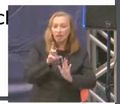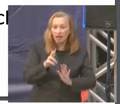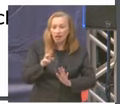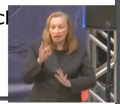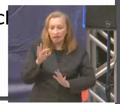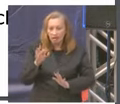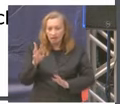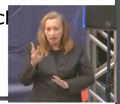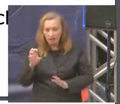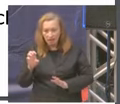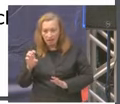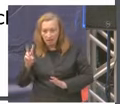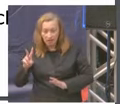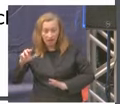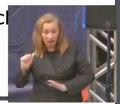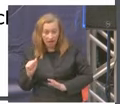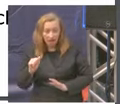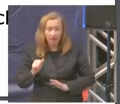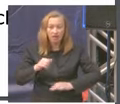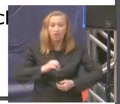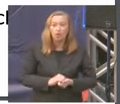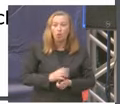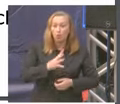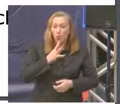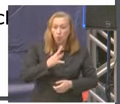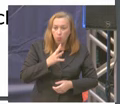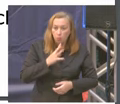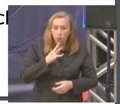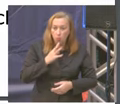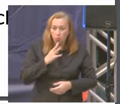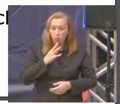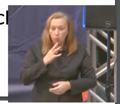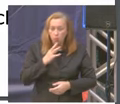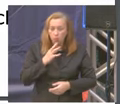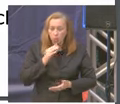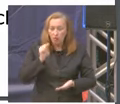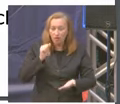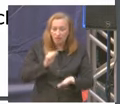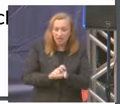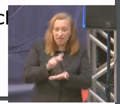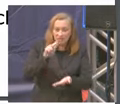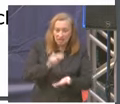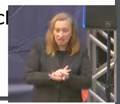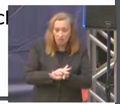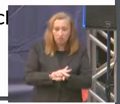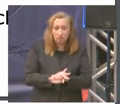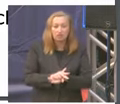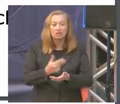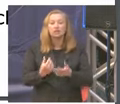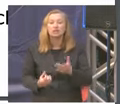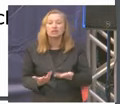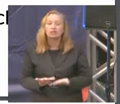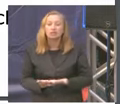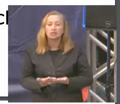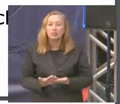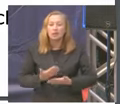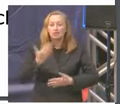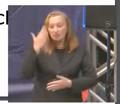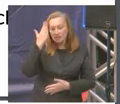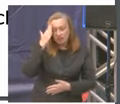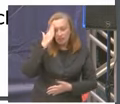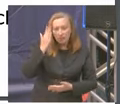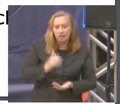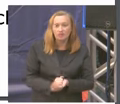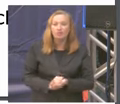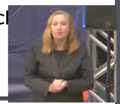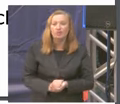Reconhecimento, Validação e Acreditação de Saberes. O que, que é isso? Esse conceito acho que surgiu na Unesco. A Unesco criou um instituto chamado